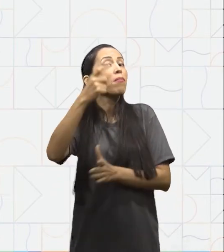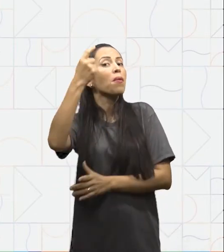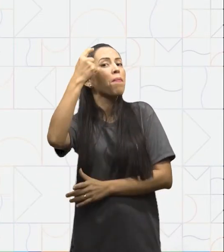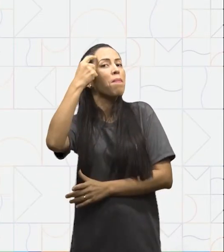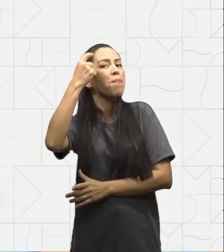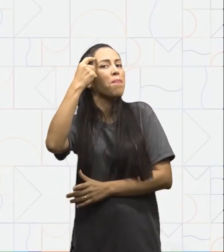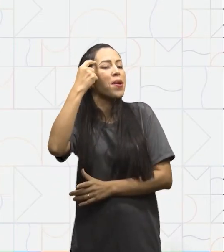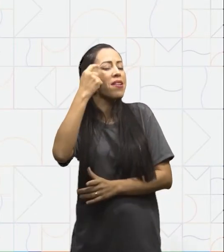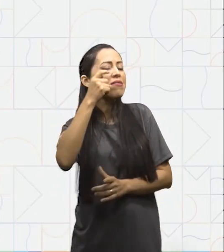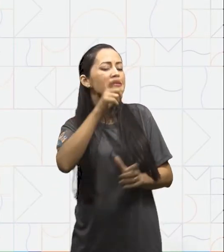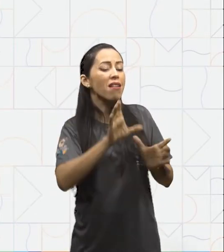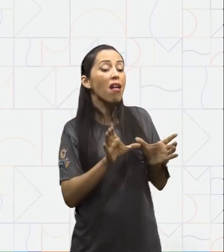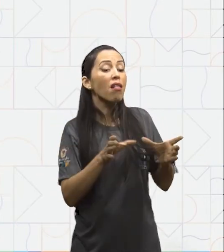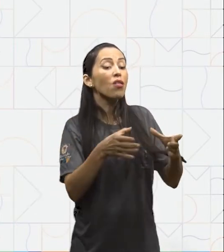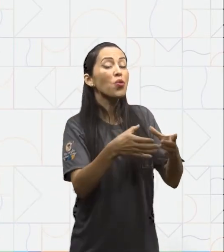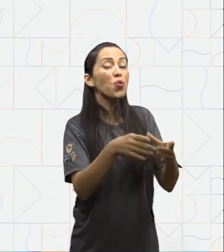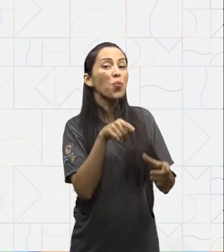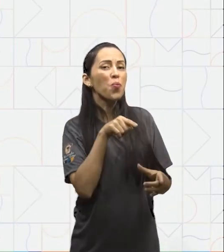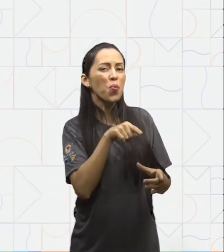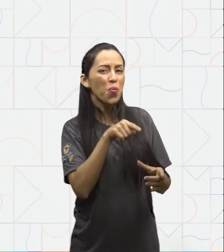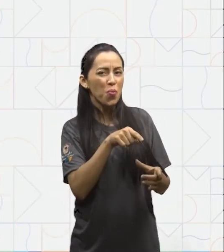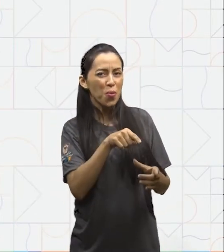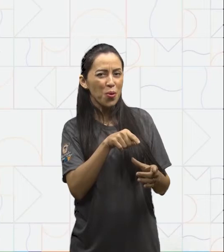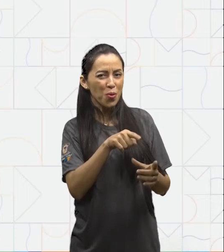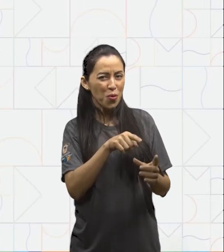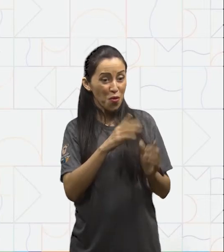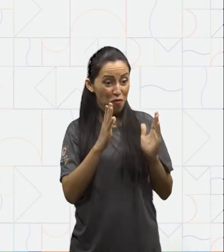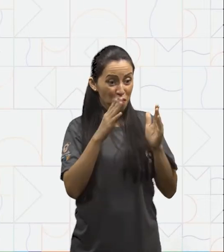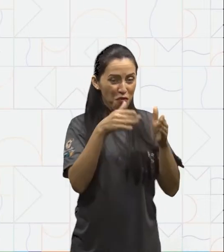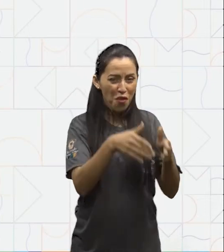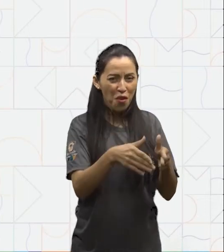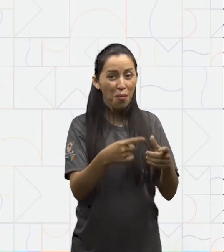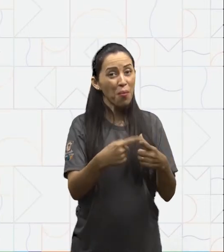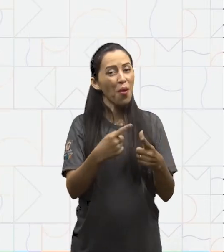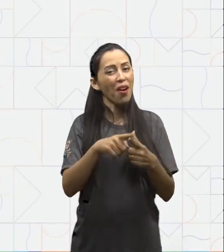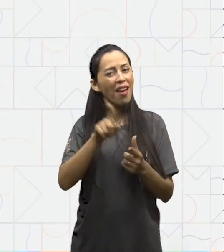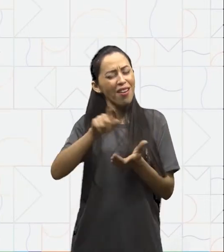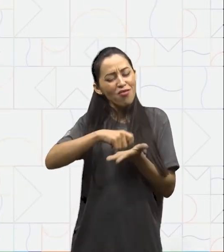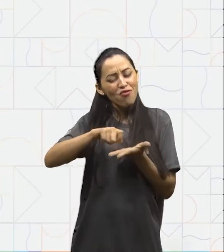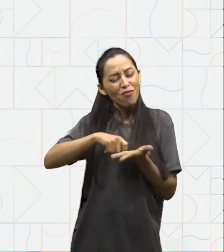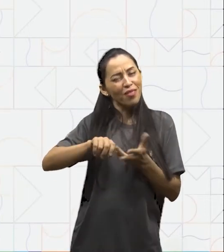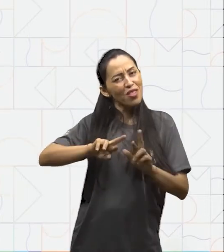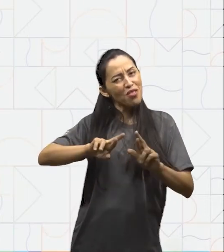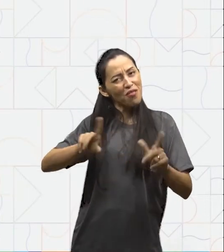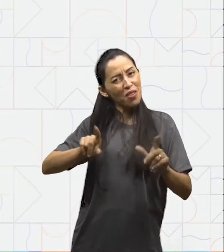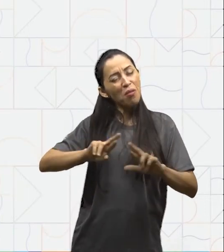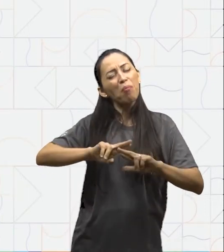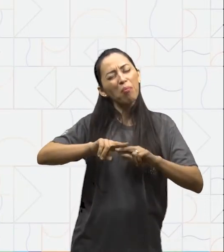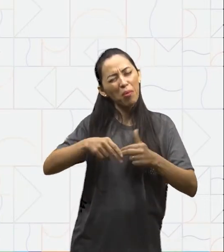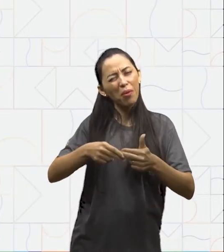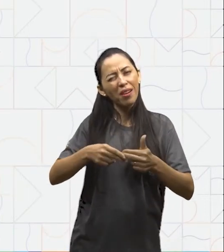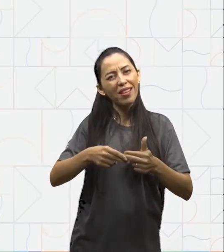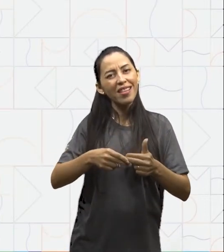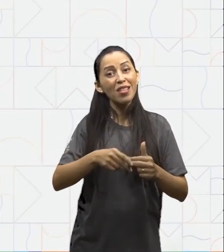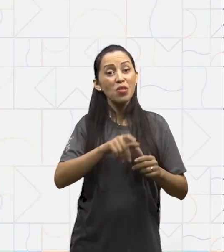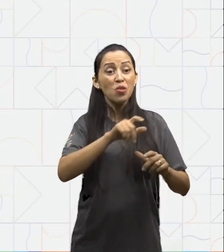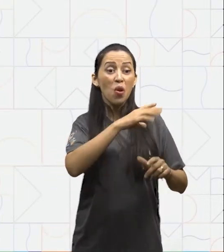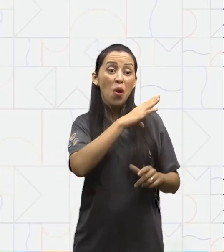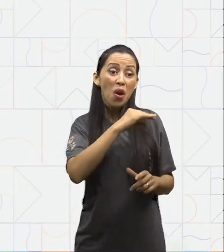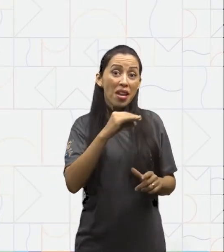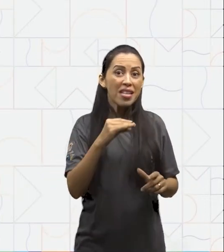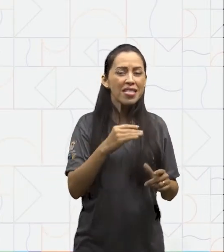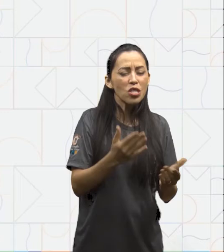quer atingir. O seu estilo de escrita é muito próprio e diferente. Acho que por isso que ele conquistou